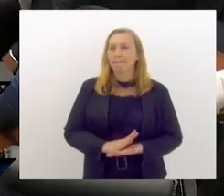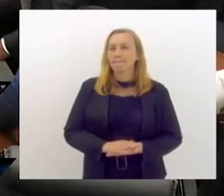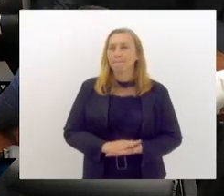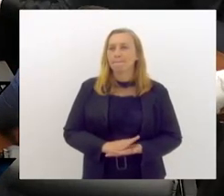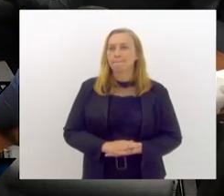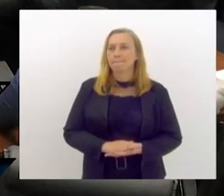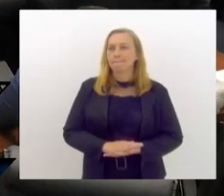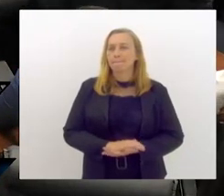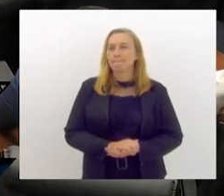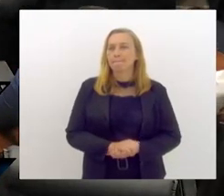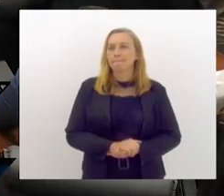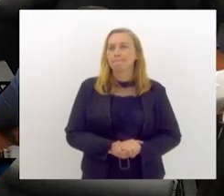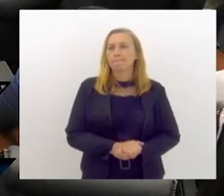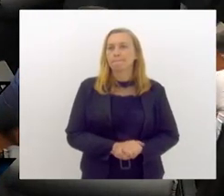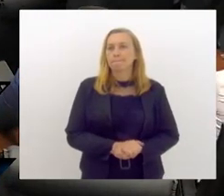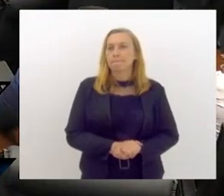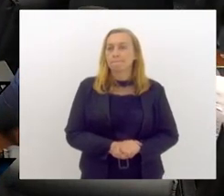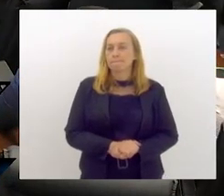Dionísio Lins.